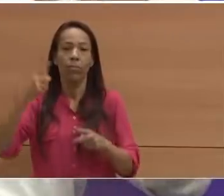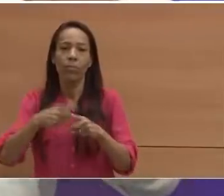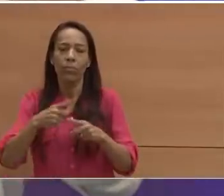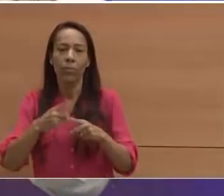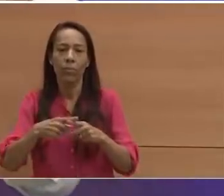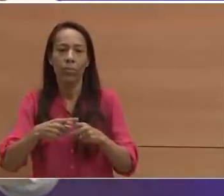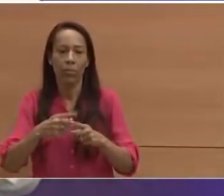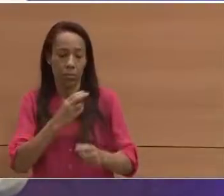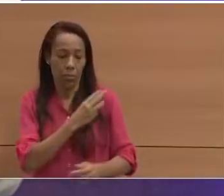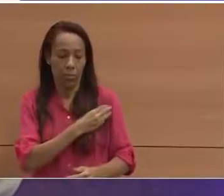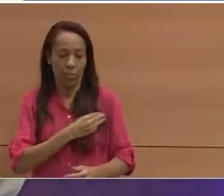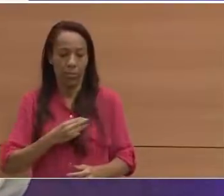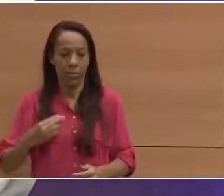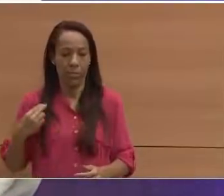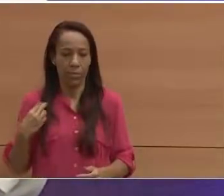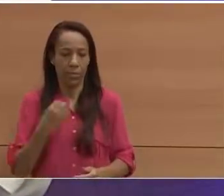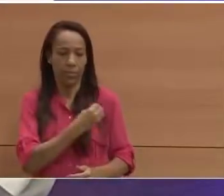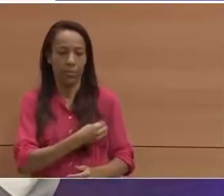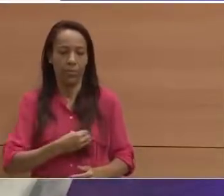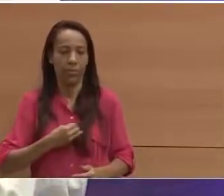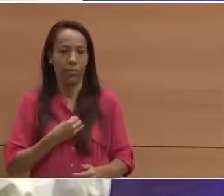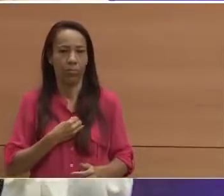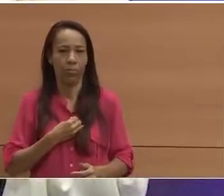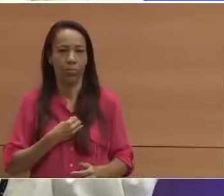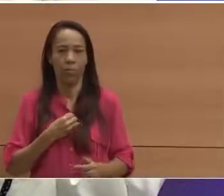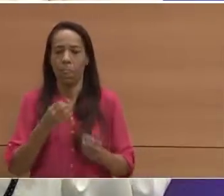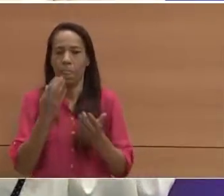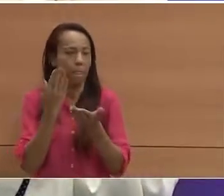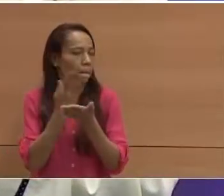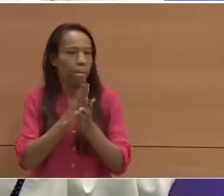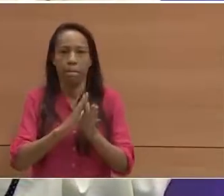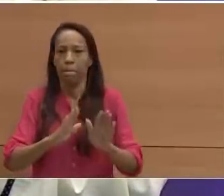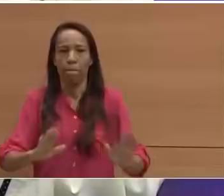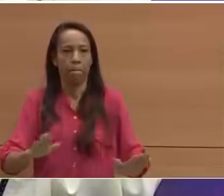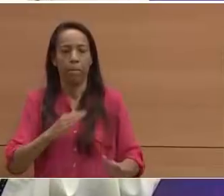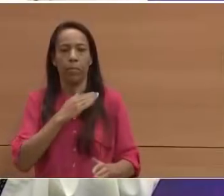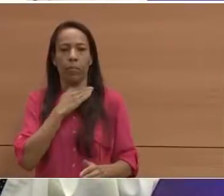sua morte. Por que eu posso dizer isso?